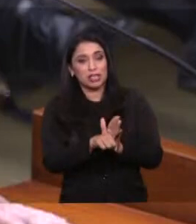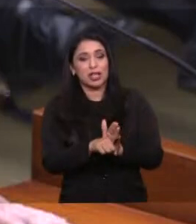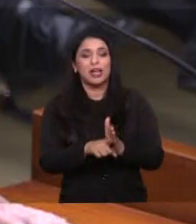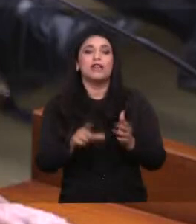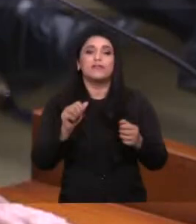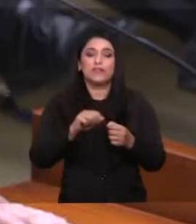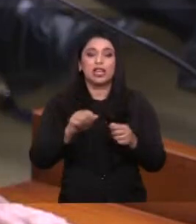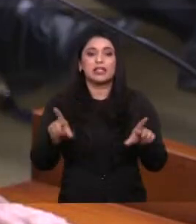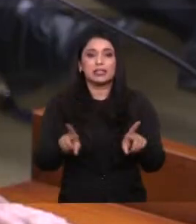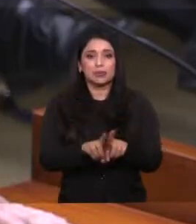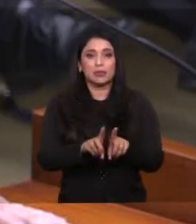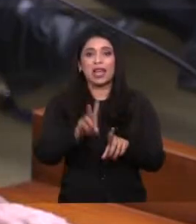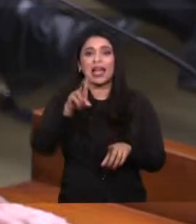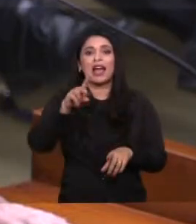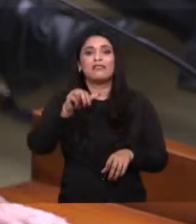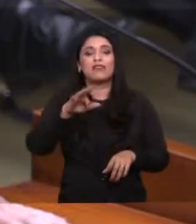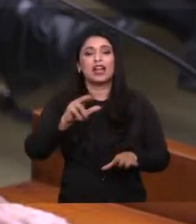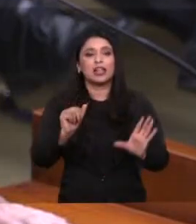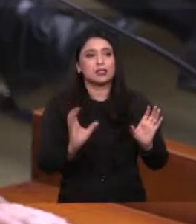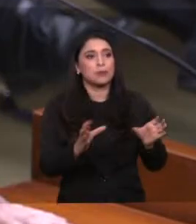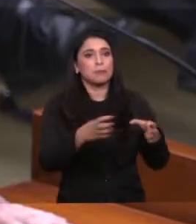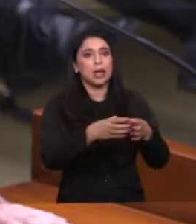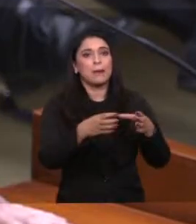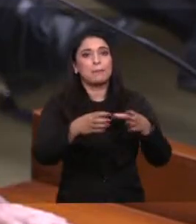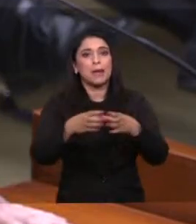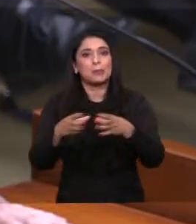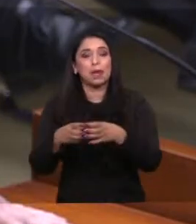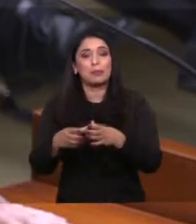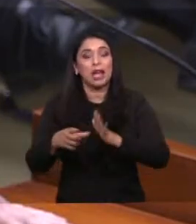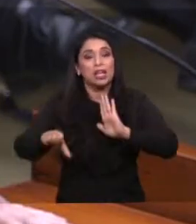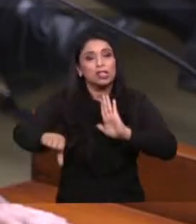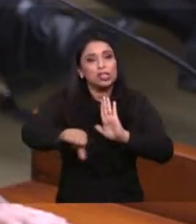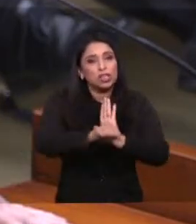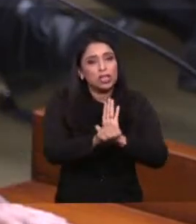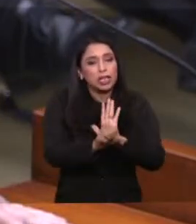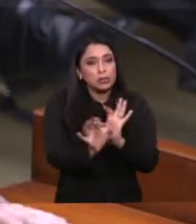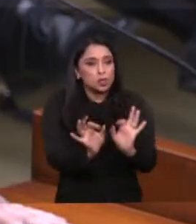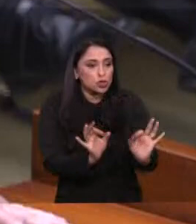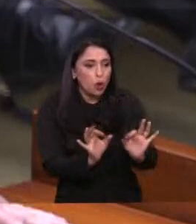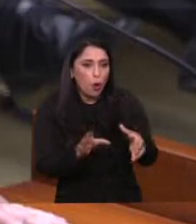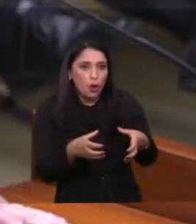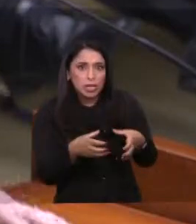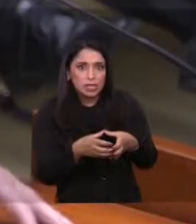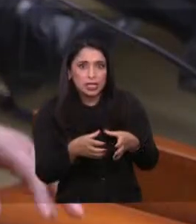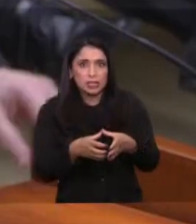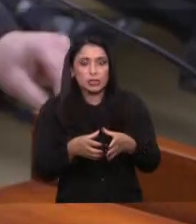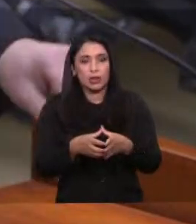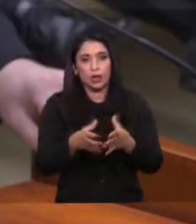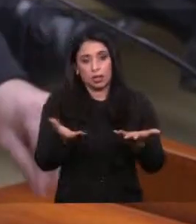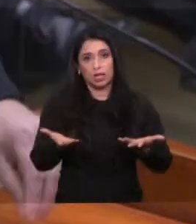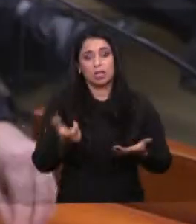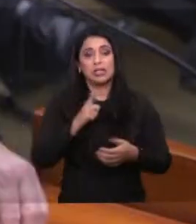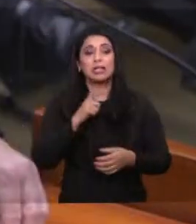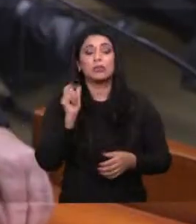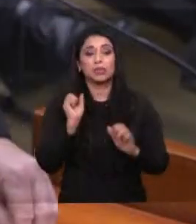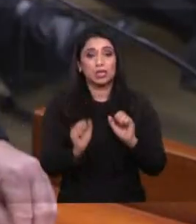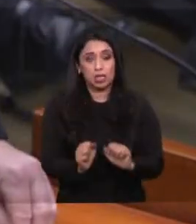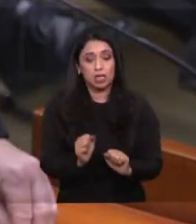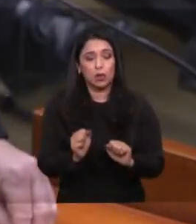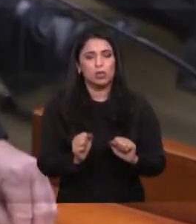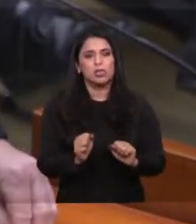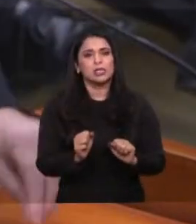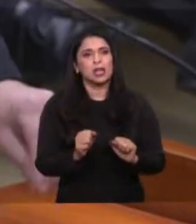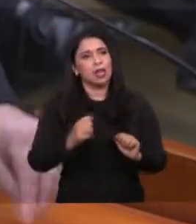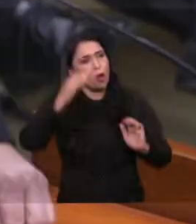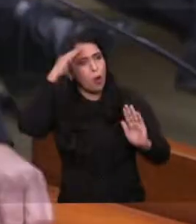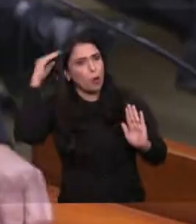varas criminais colegiadas para crimes praticados por organizações criminosas, que haverão de ser implementadas, de